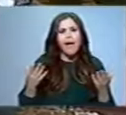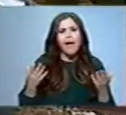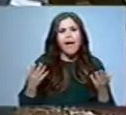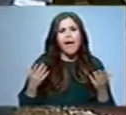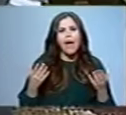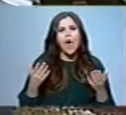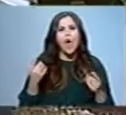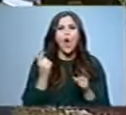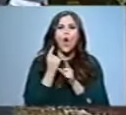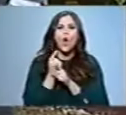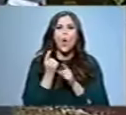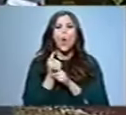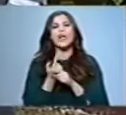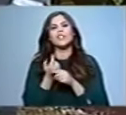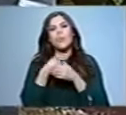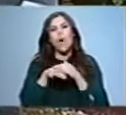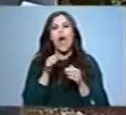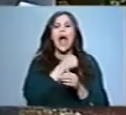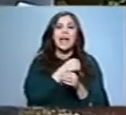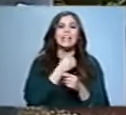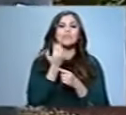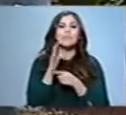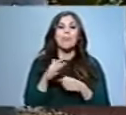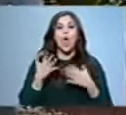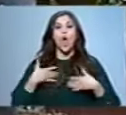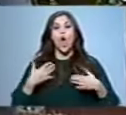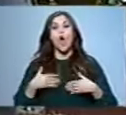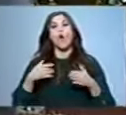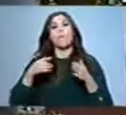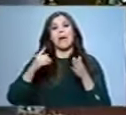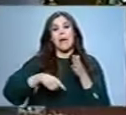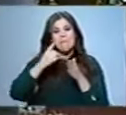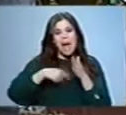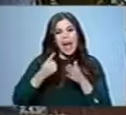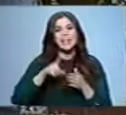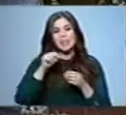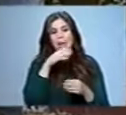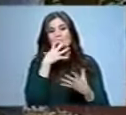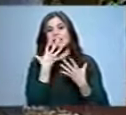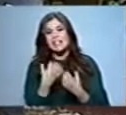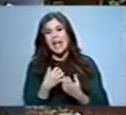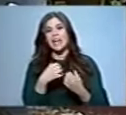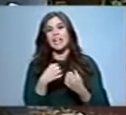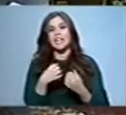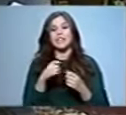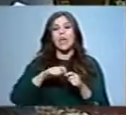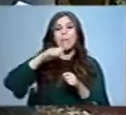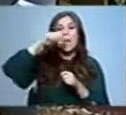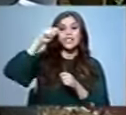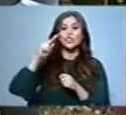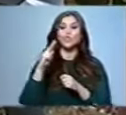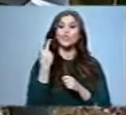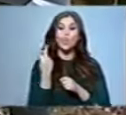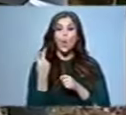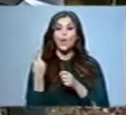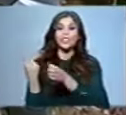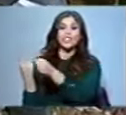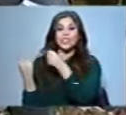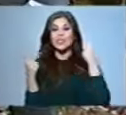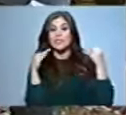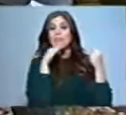conjunto de eletrodomésticos. Ora, uma máquina de lavar e secar roupa. Um combinado, já sabem, 2 metros de altura e qualquer coisa de